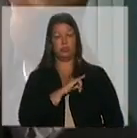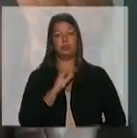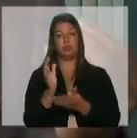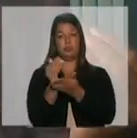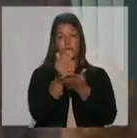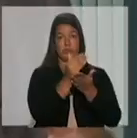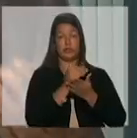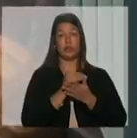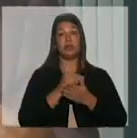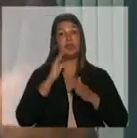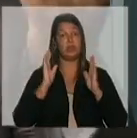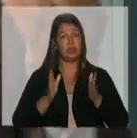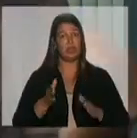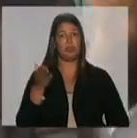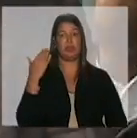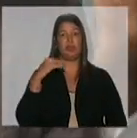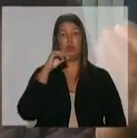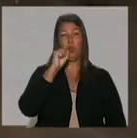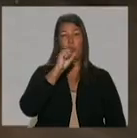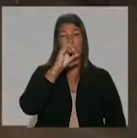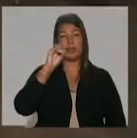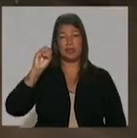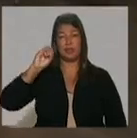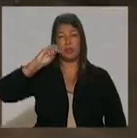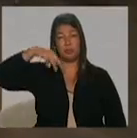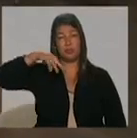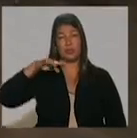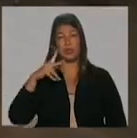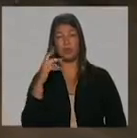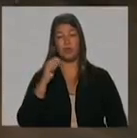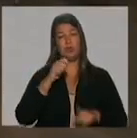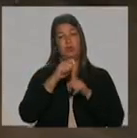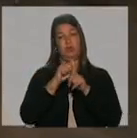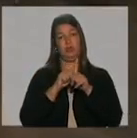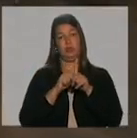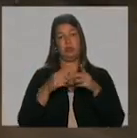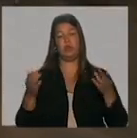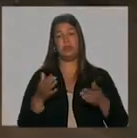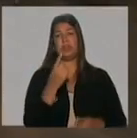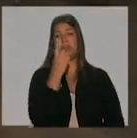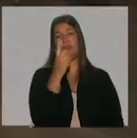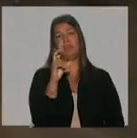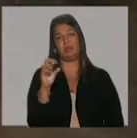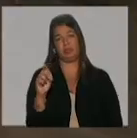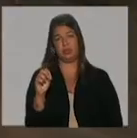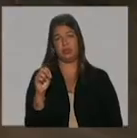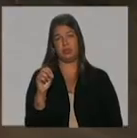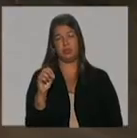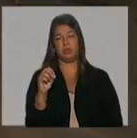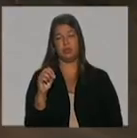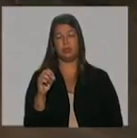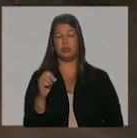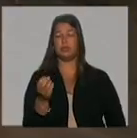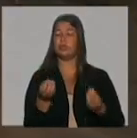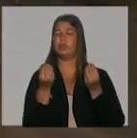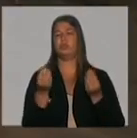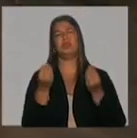teve uma arrecadação que já chegou a 800 milhões por mês. Hoje a arrecadação da prefeitura de Itaboraí é 150